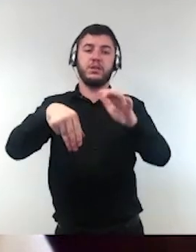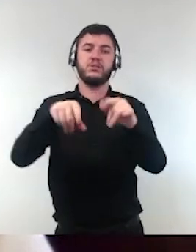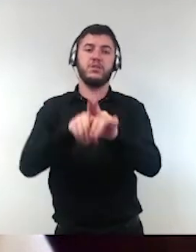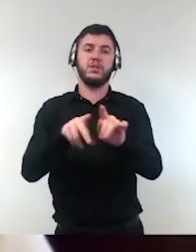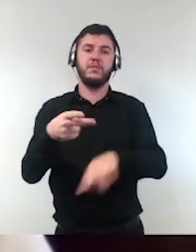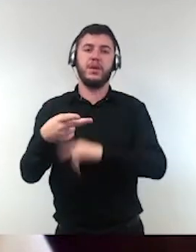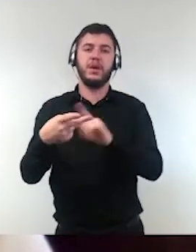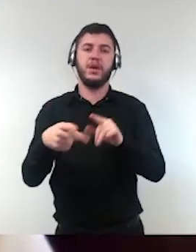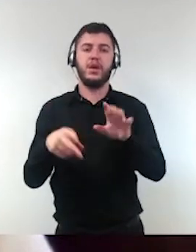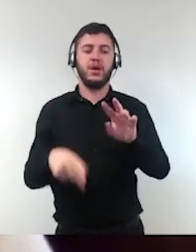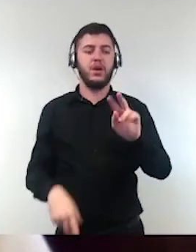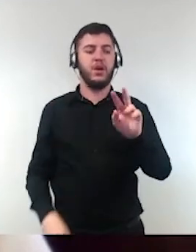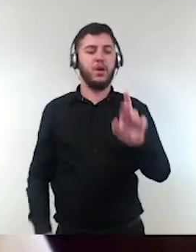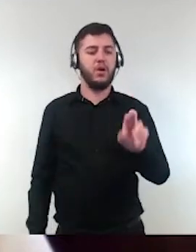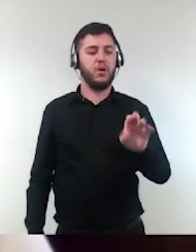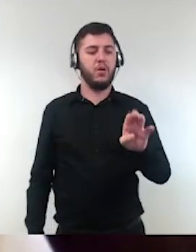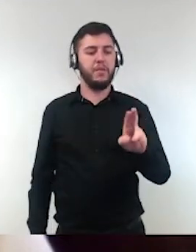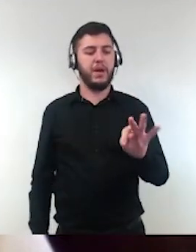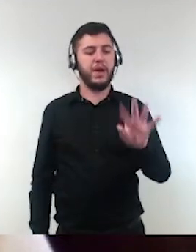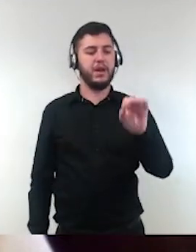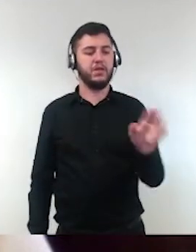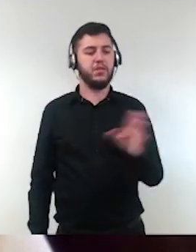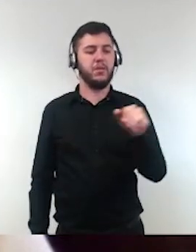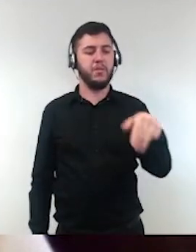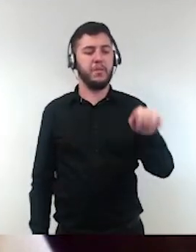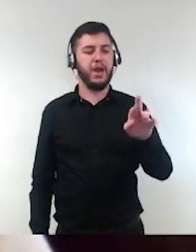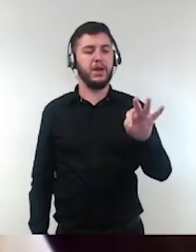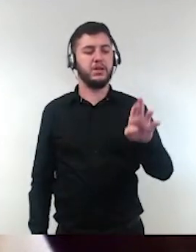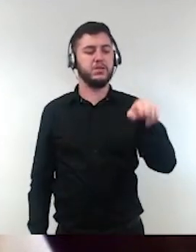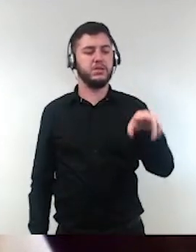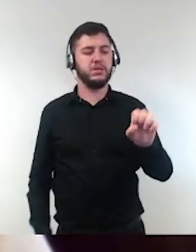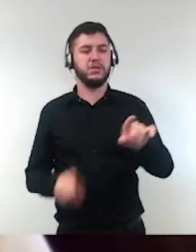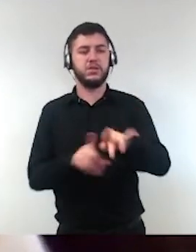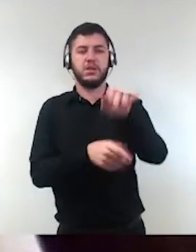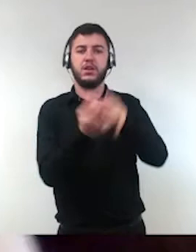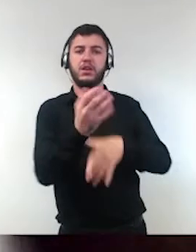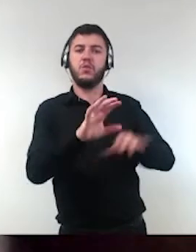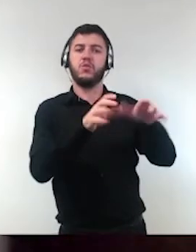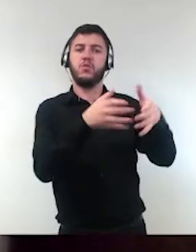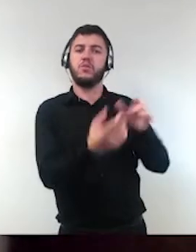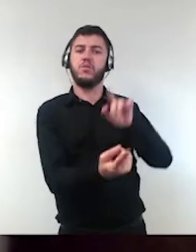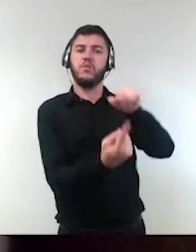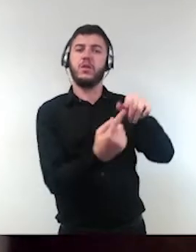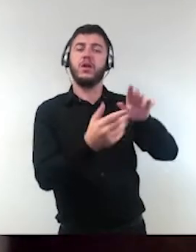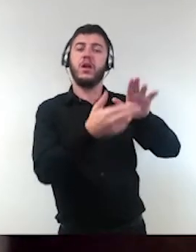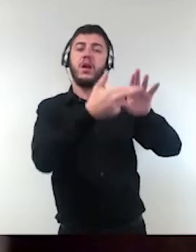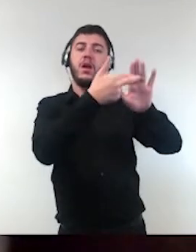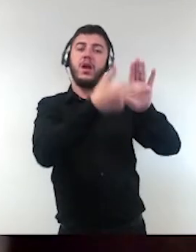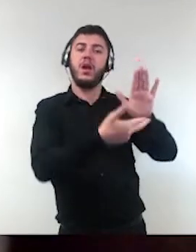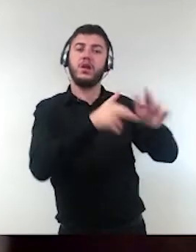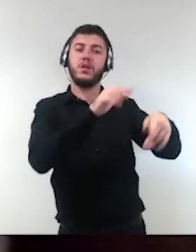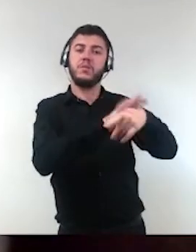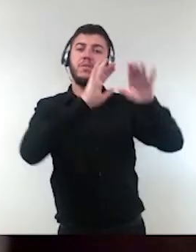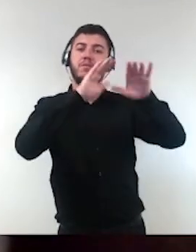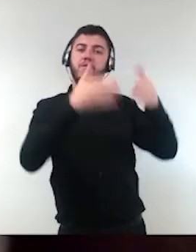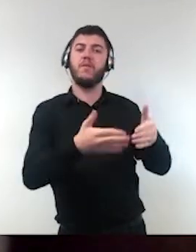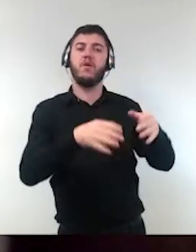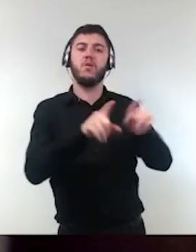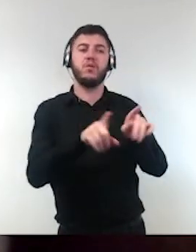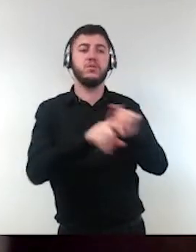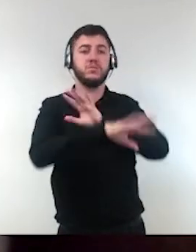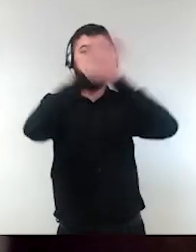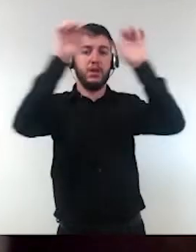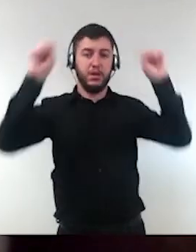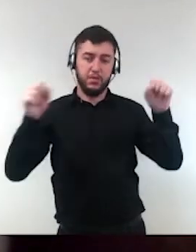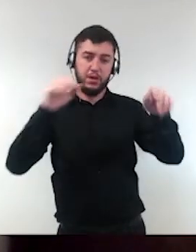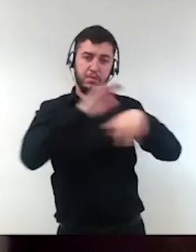grupo, uma coordenação para que regras fossem estabelecidas para todos os tribunais